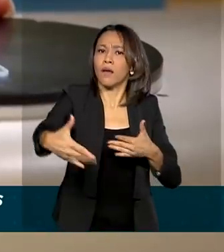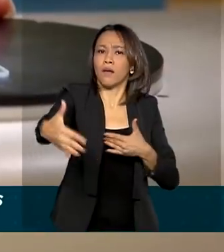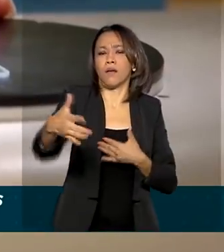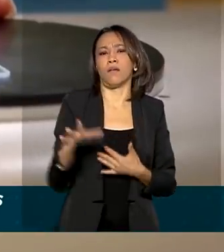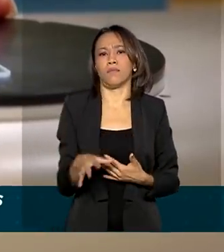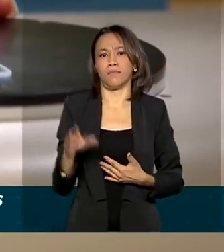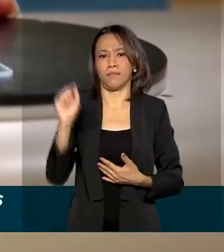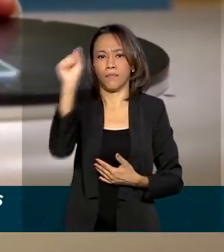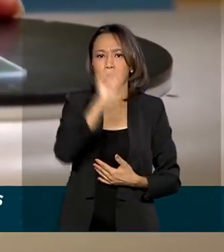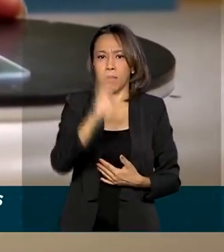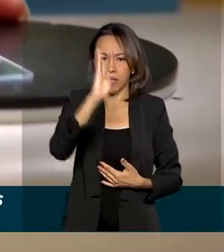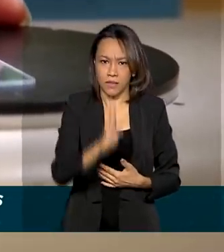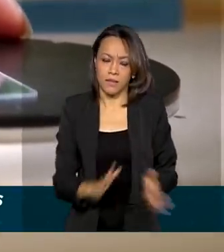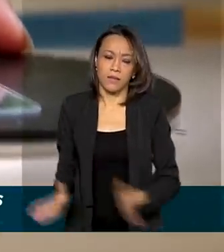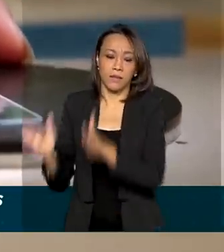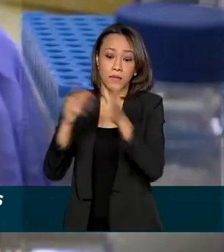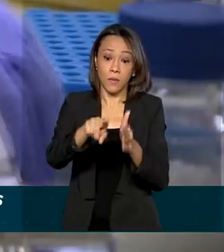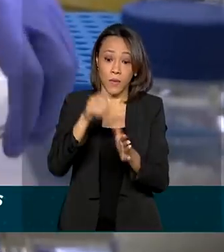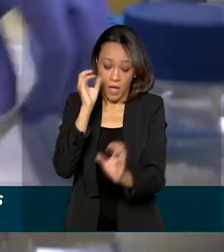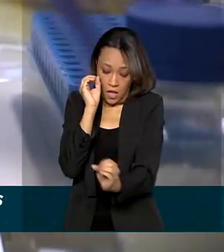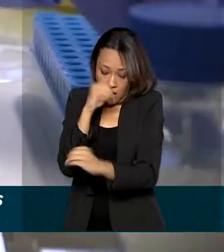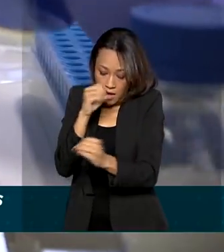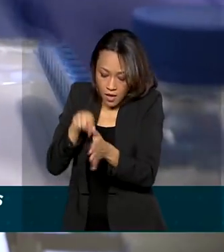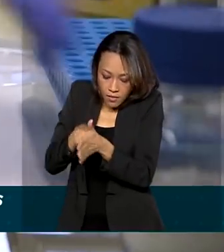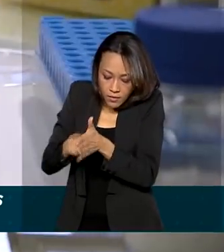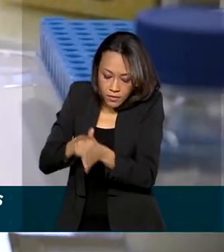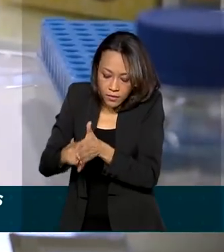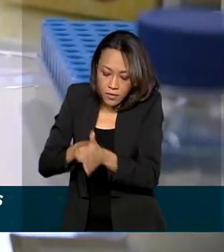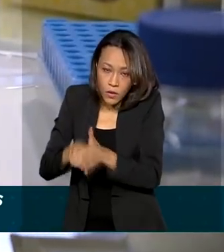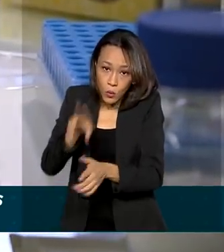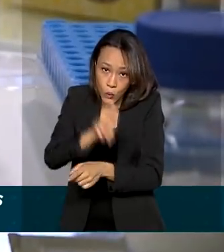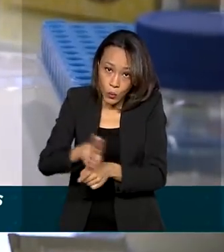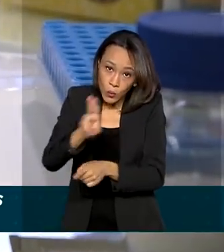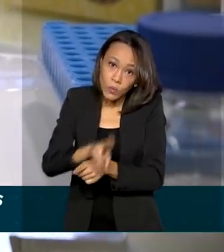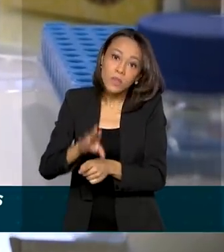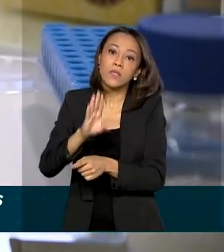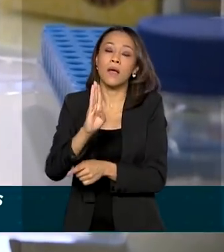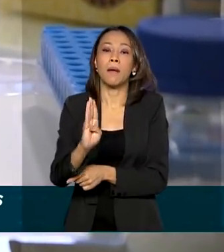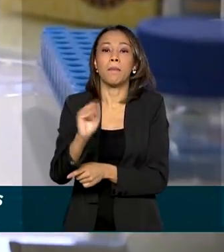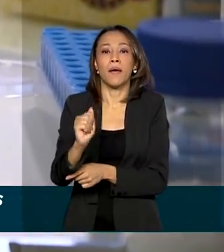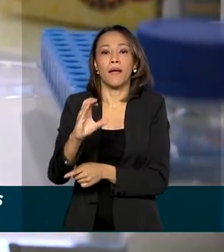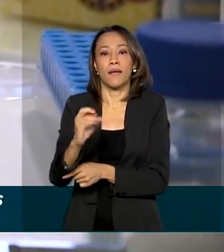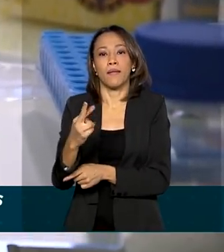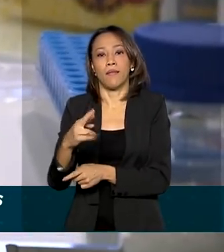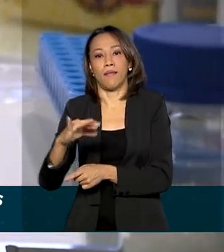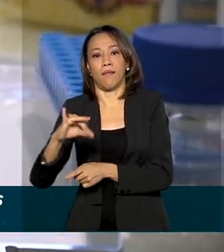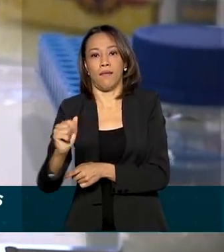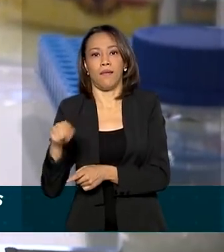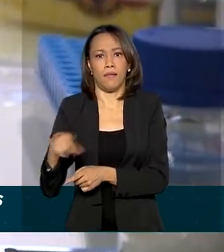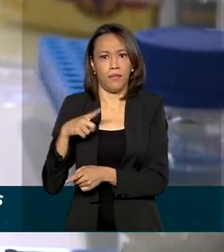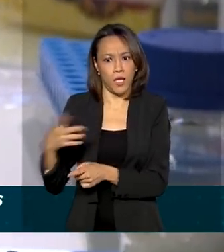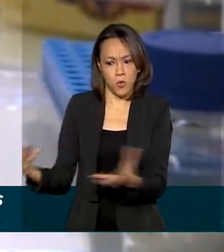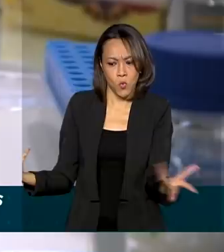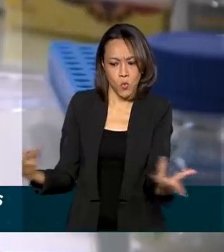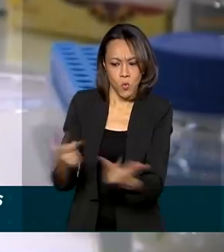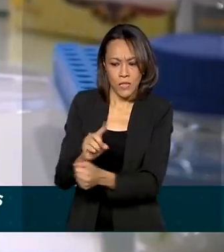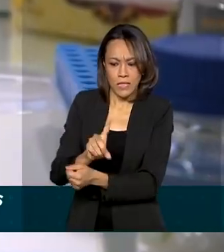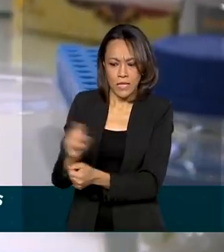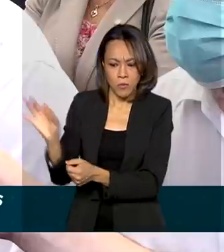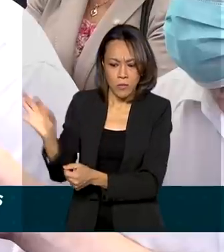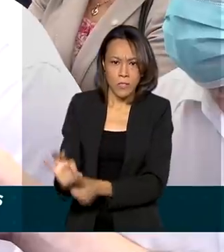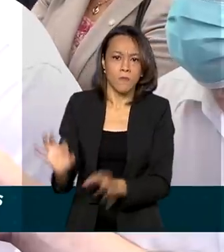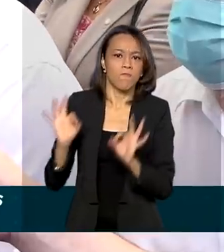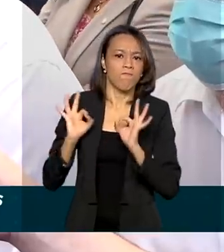Quando analisado em laboratório, o uso da bactéria Wolbachia tem 100% da eficácia